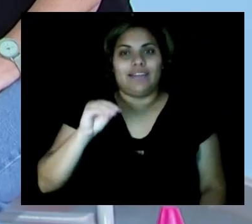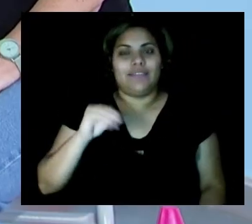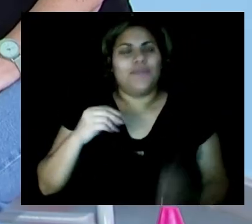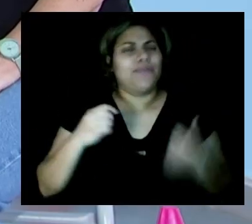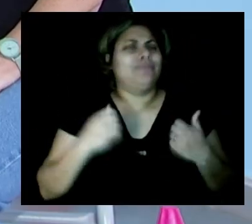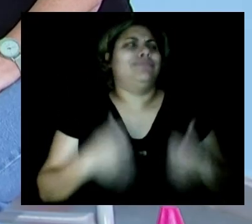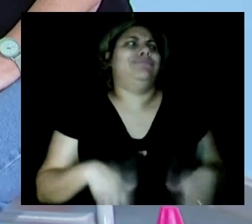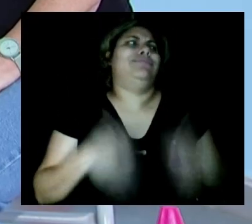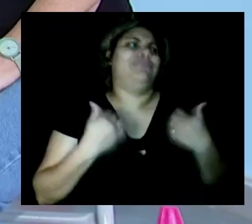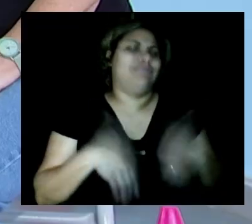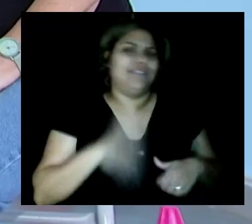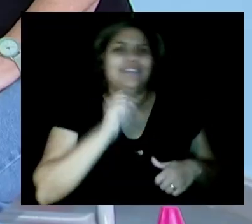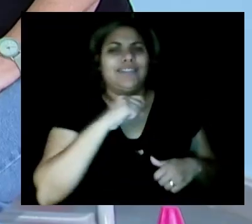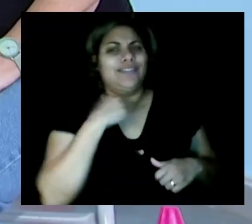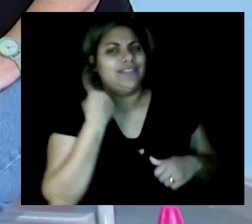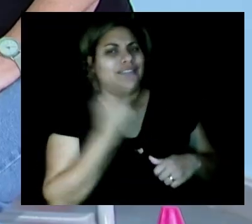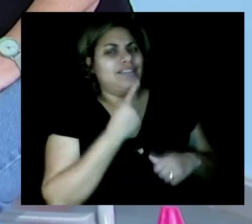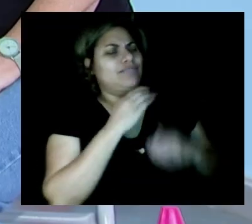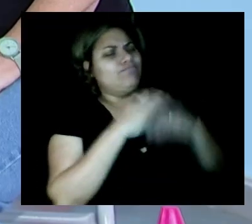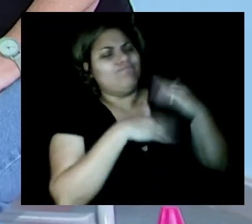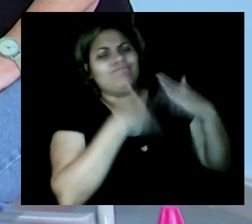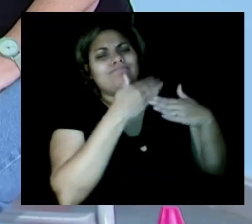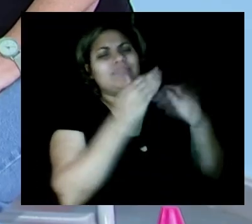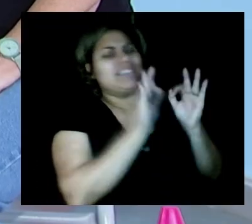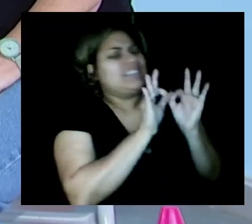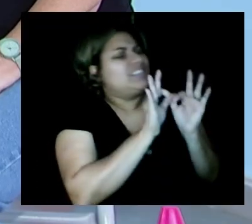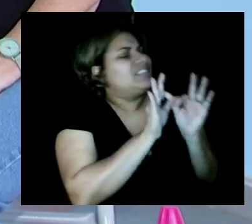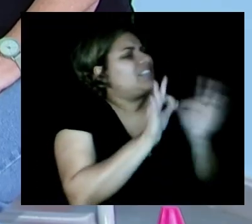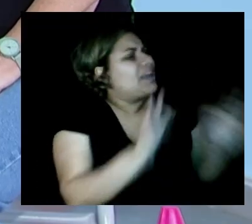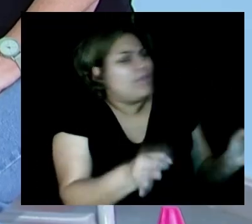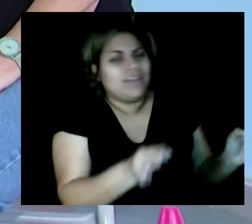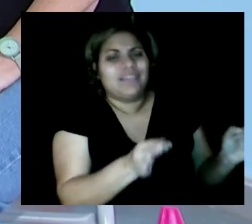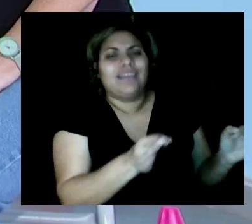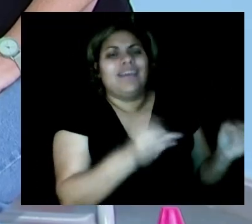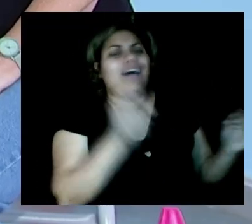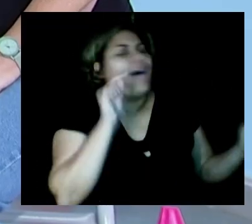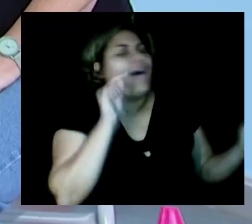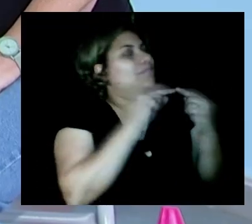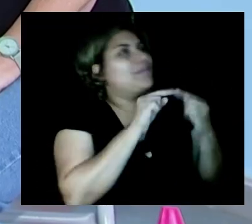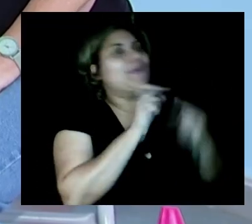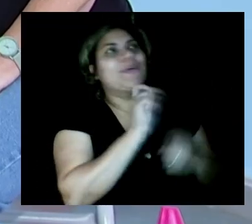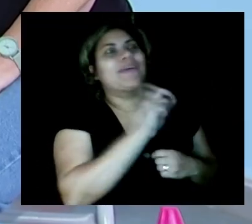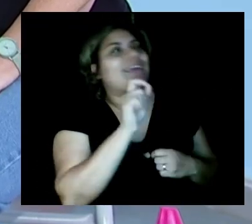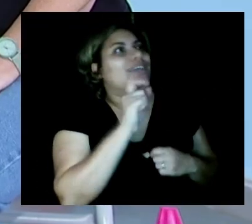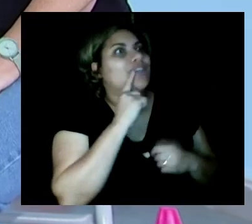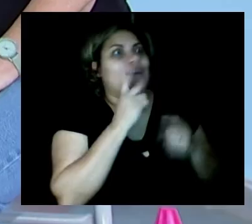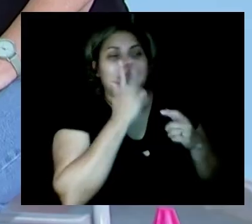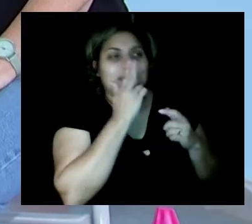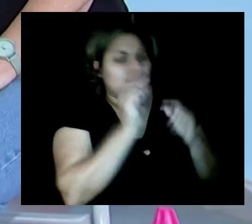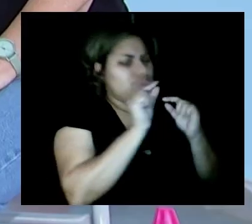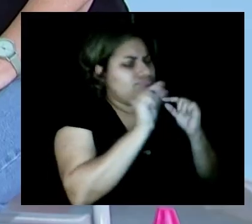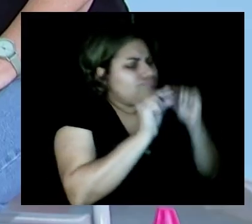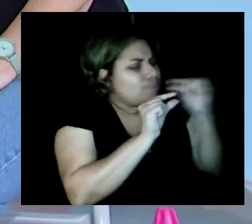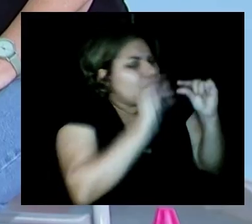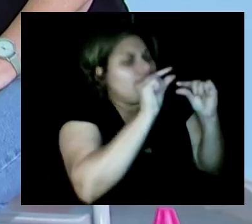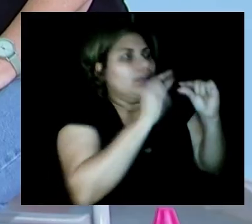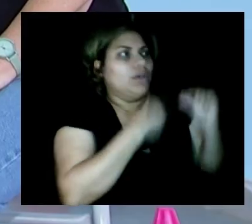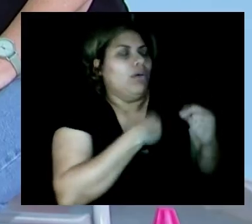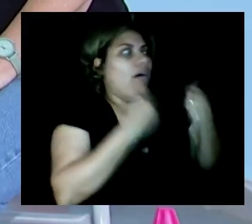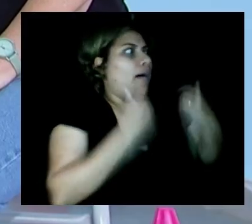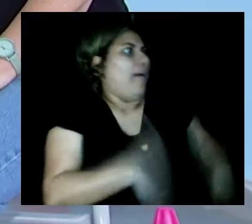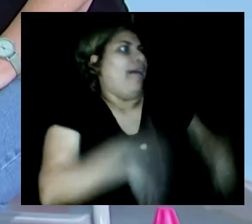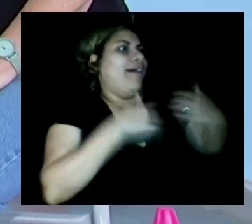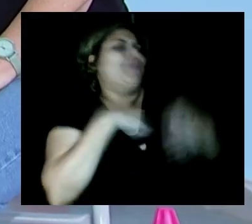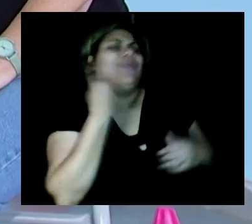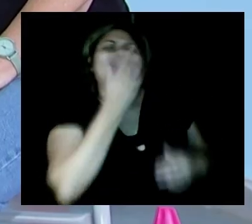uma evoluçãozinha só assim já é uma coisa bem grande, porque a gente sabe da dificuldade. Então,